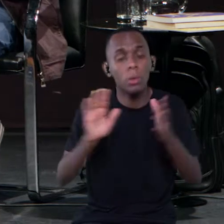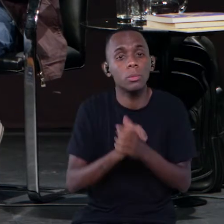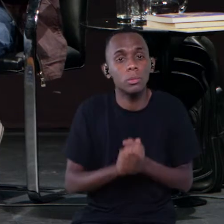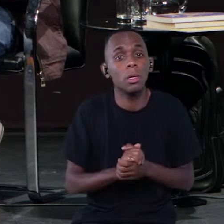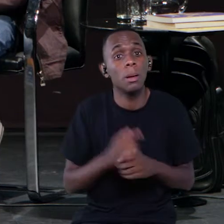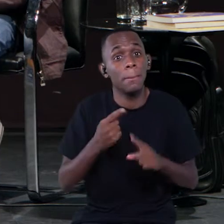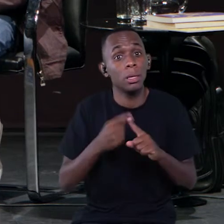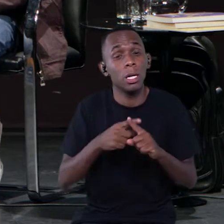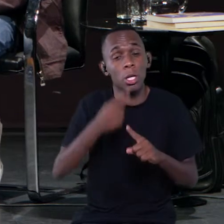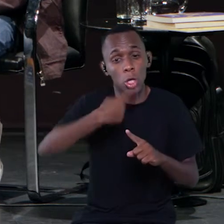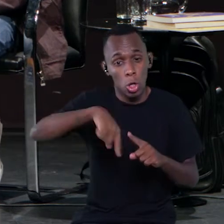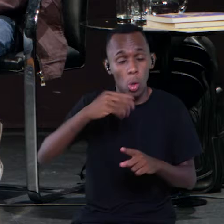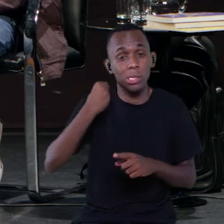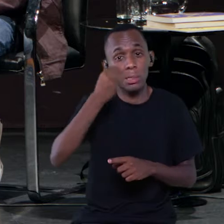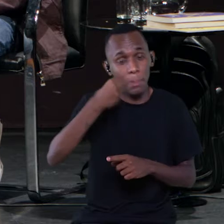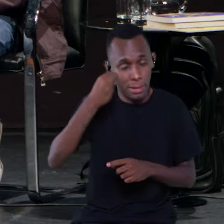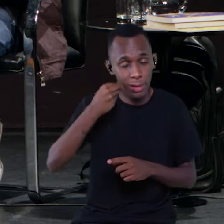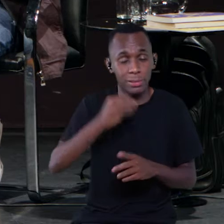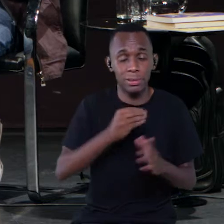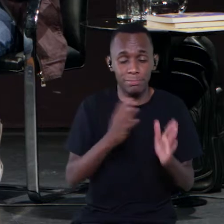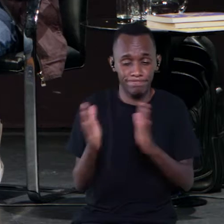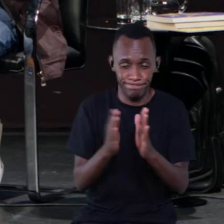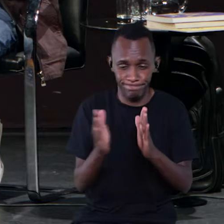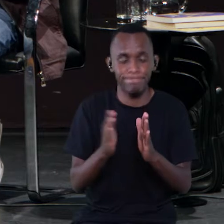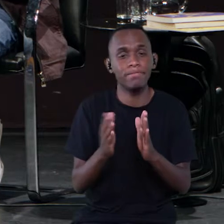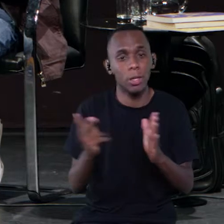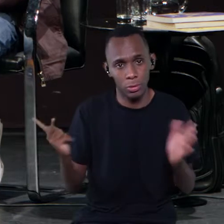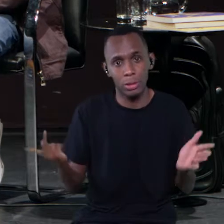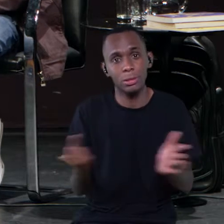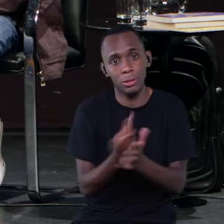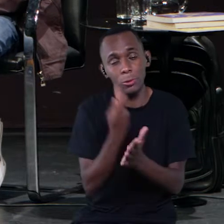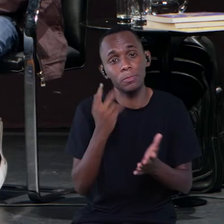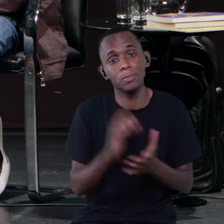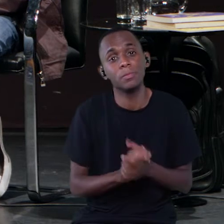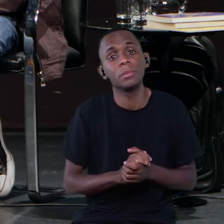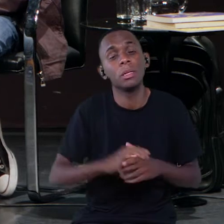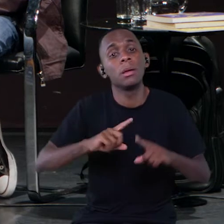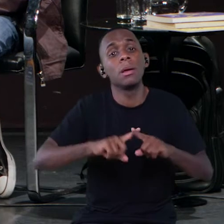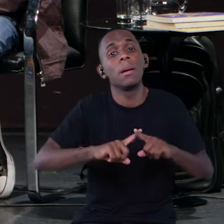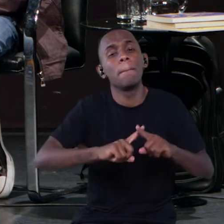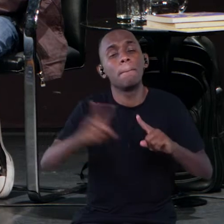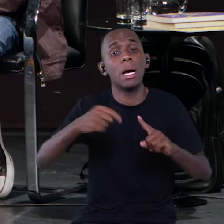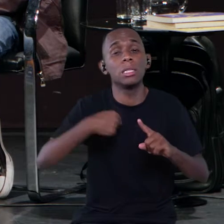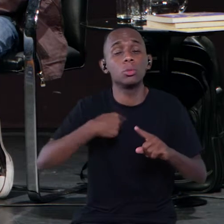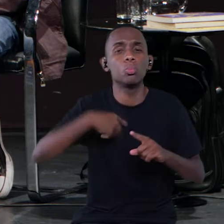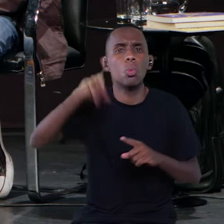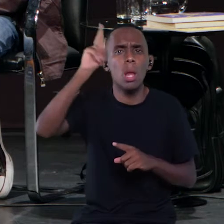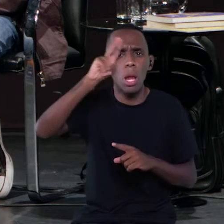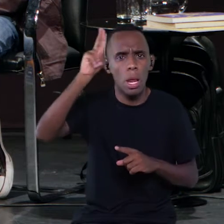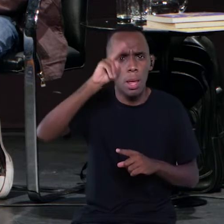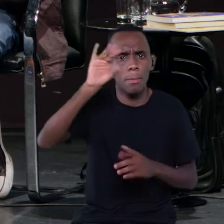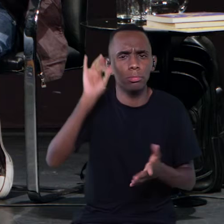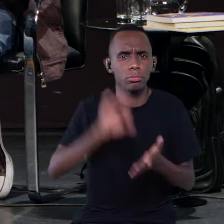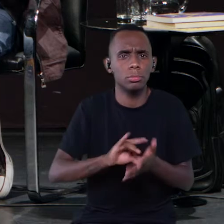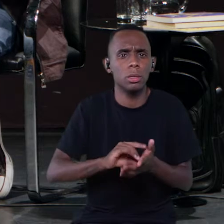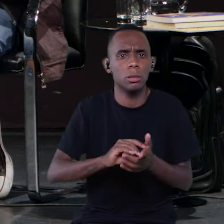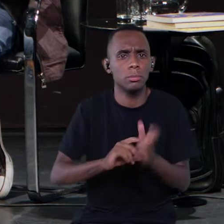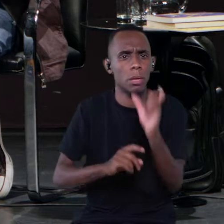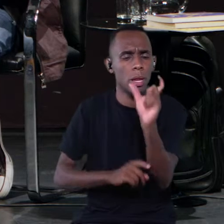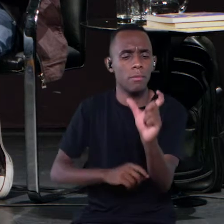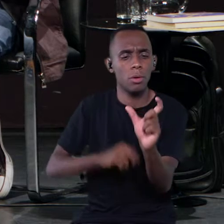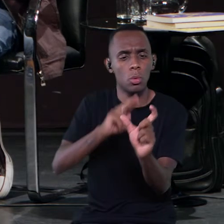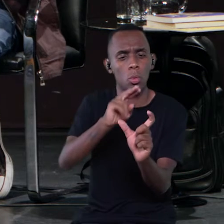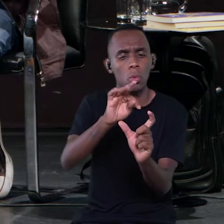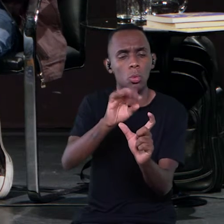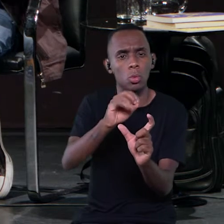desse período muito complicado. Eu acho que muitos desdobramentos ainda são muito obscuros, mas me recordo bem que a palavra utopia foi